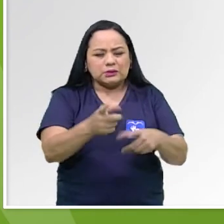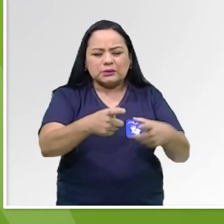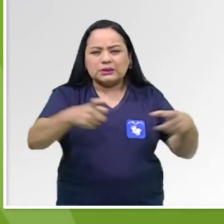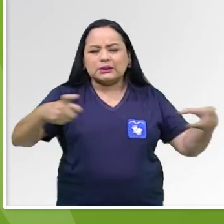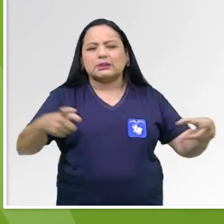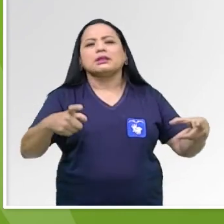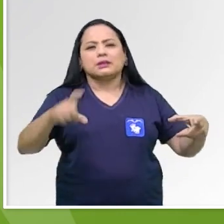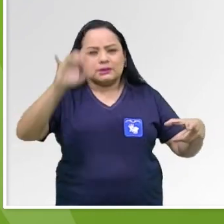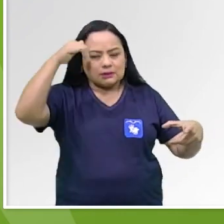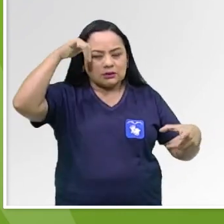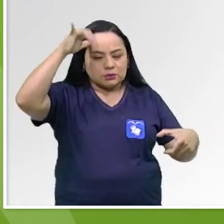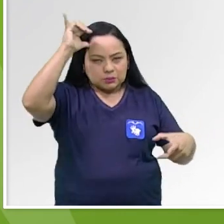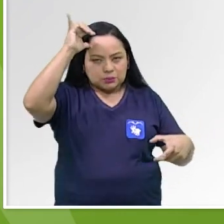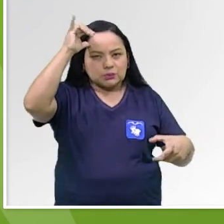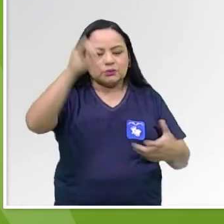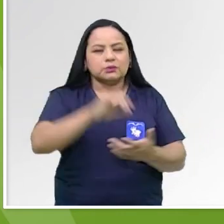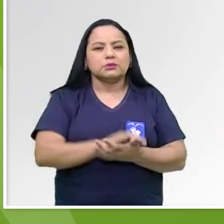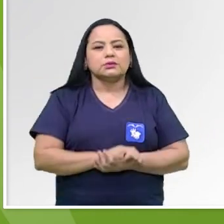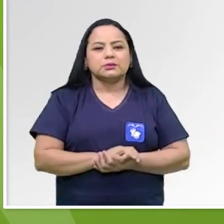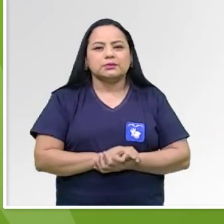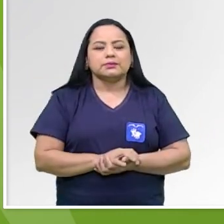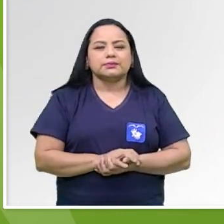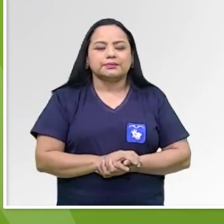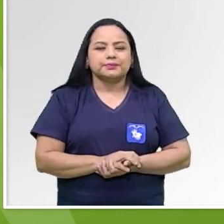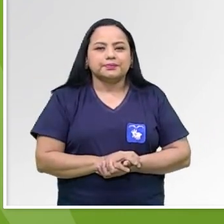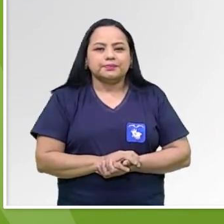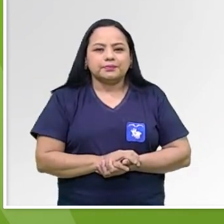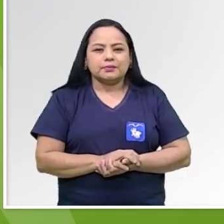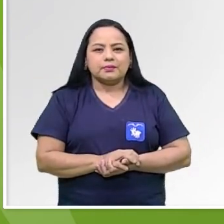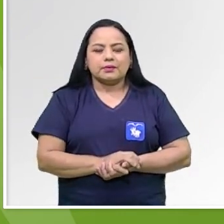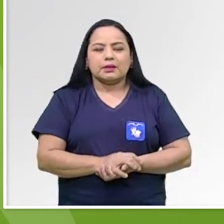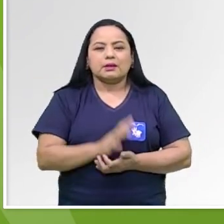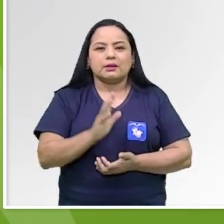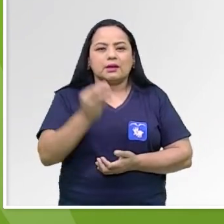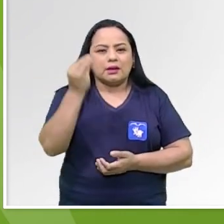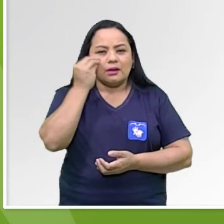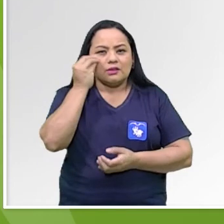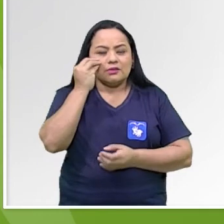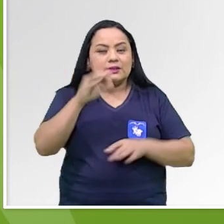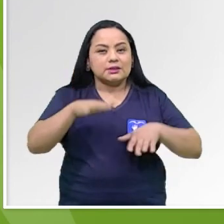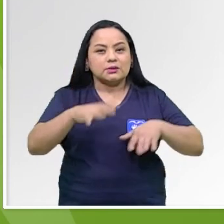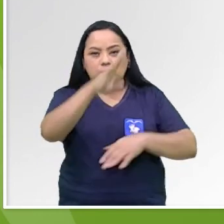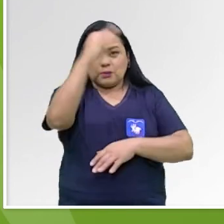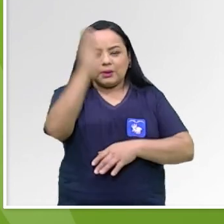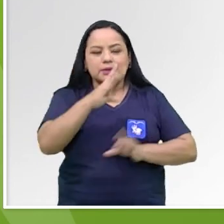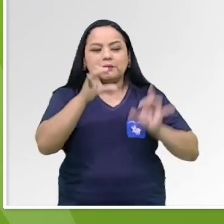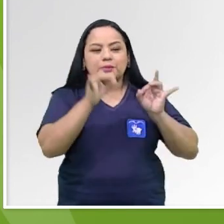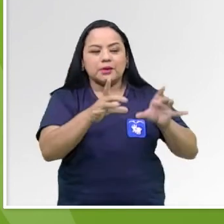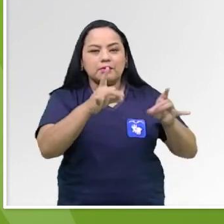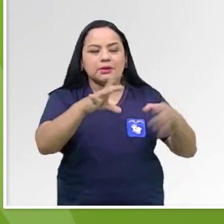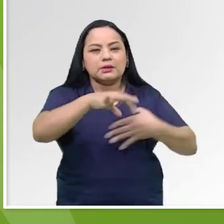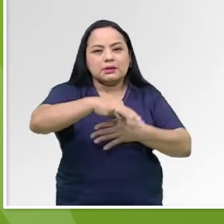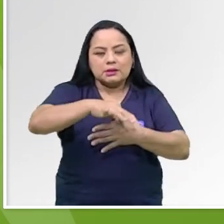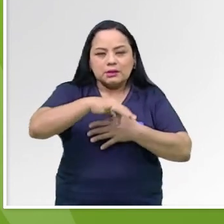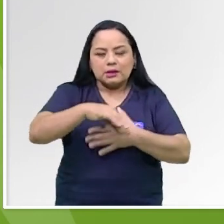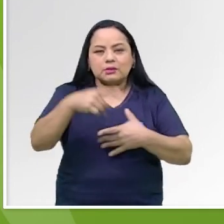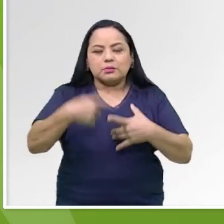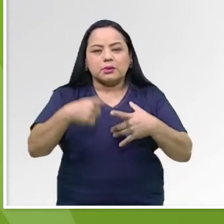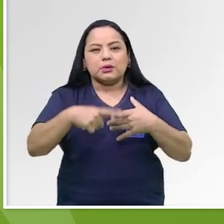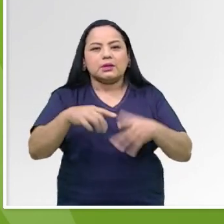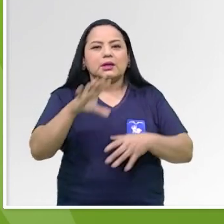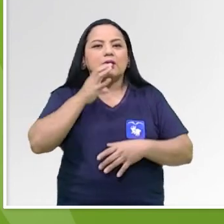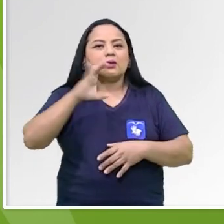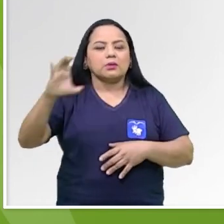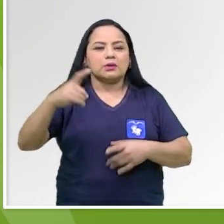hectares e hectares aí de criação de gado, e aí a gente até exporta a carne, tá? Então, por conta aqui do nosso clima,